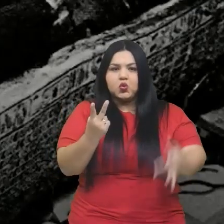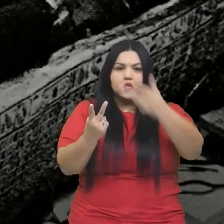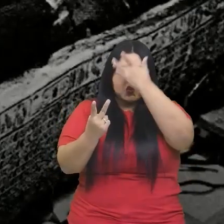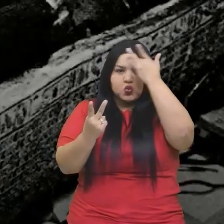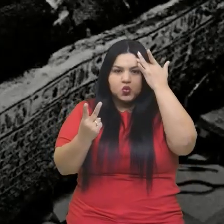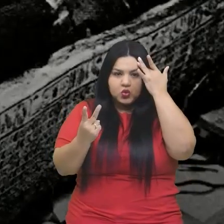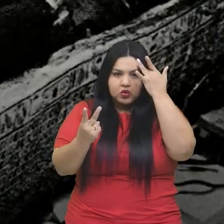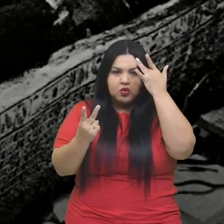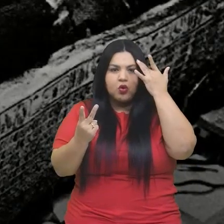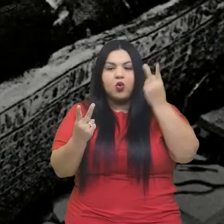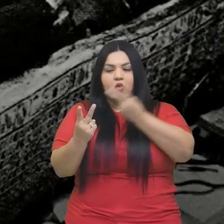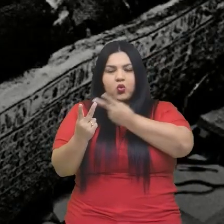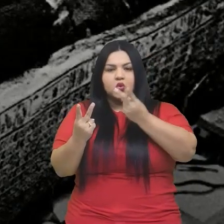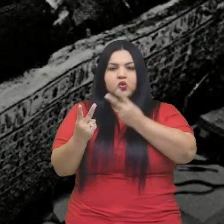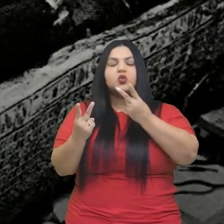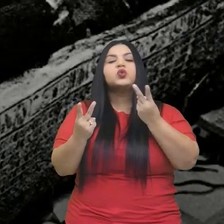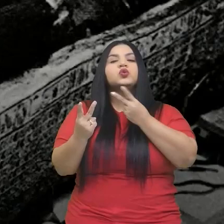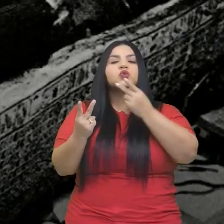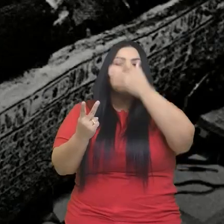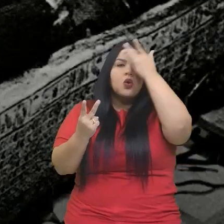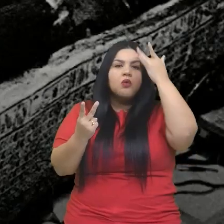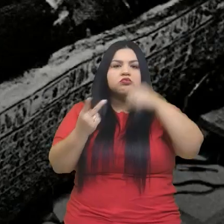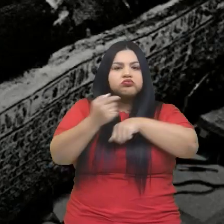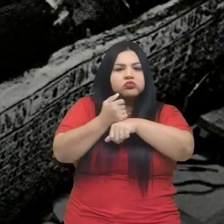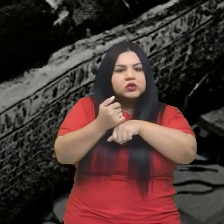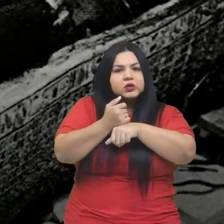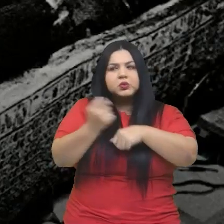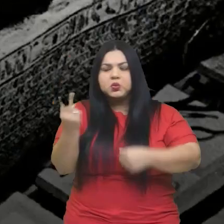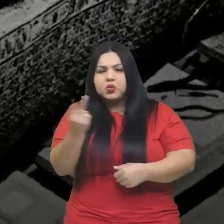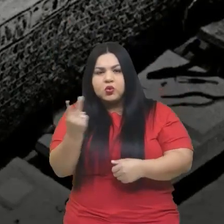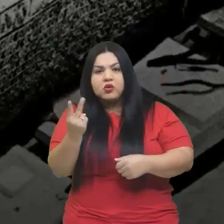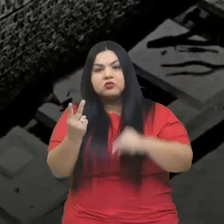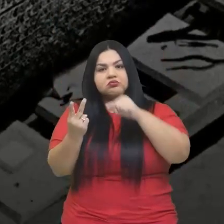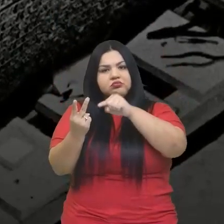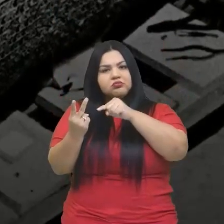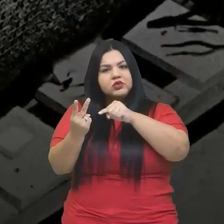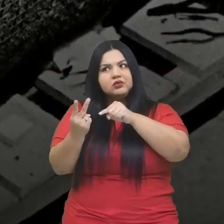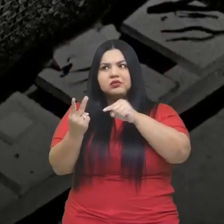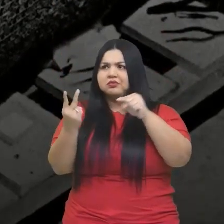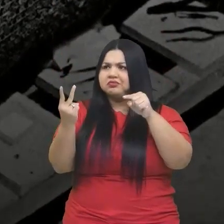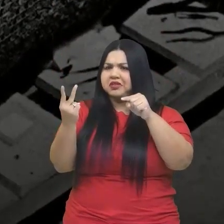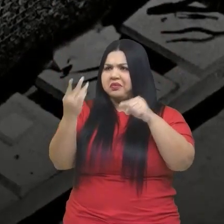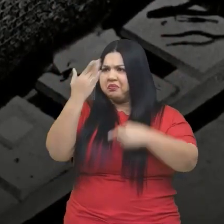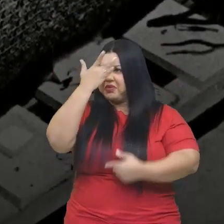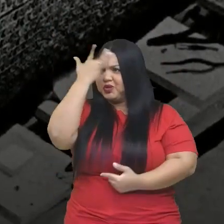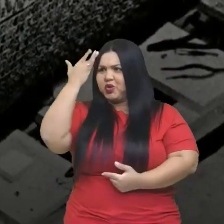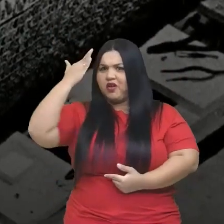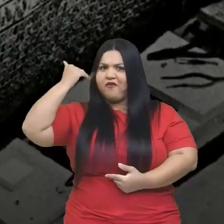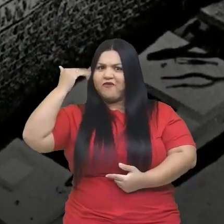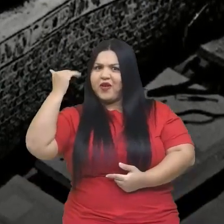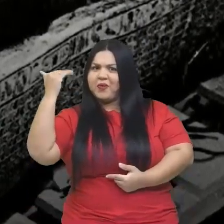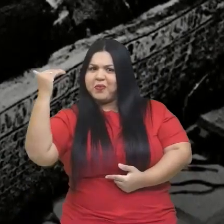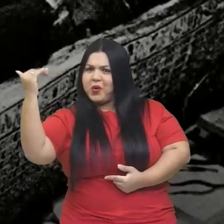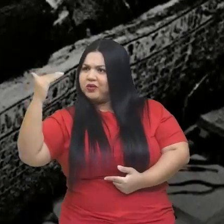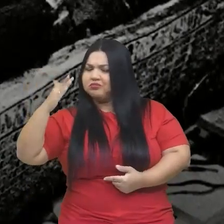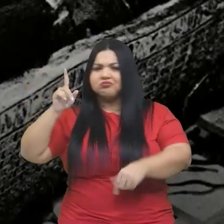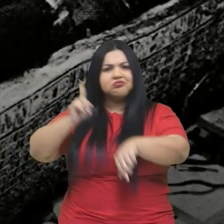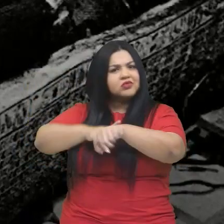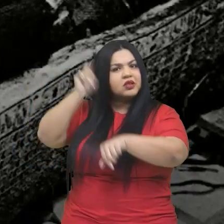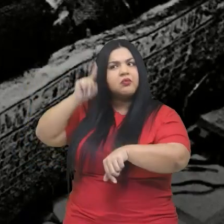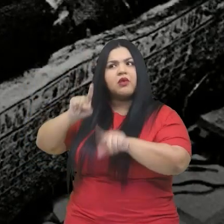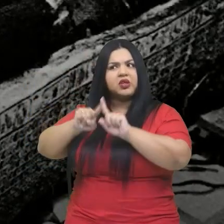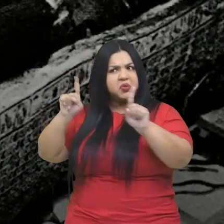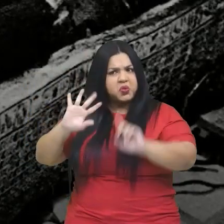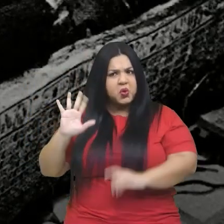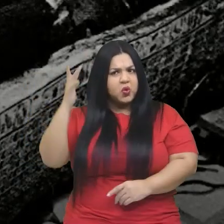vou chamá-los aqui de exploradores, eles acabam se tornando, olha só, celebridades instantaneamente, mas nem tudo ocorreu